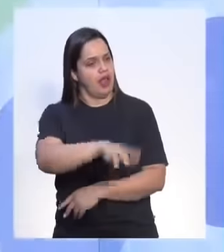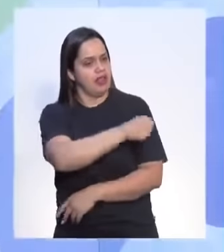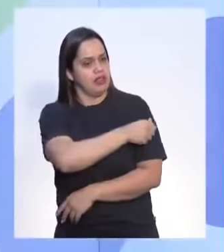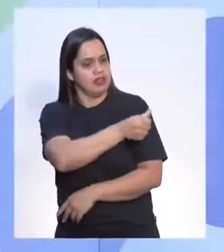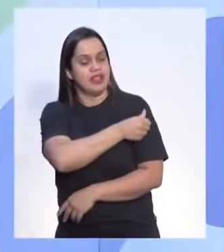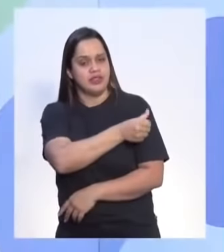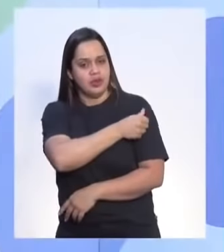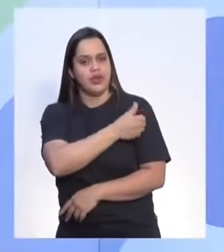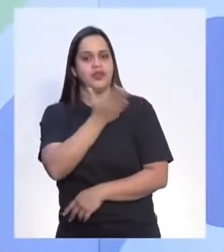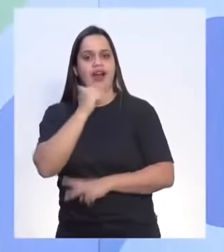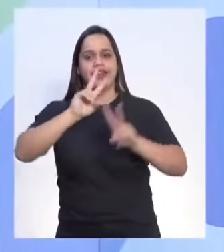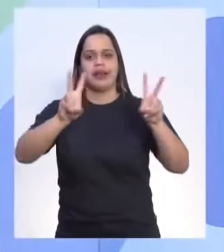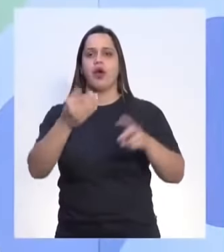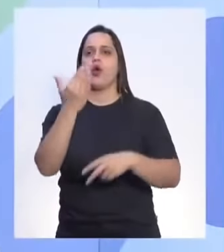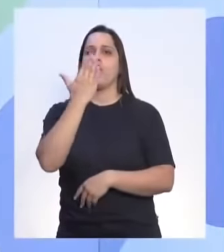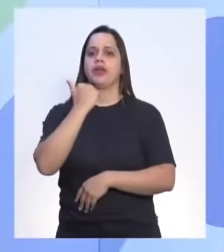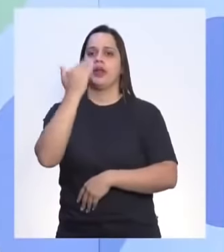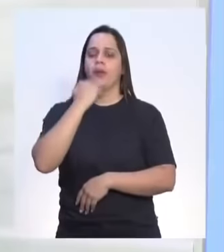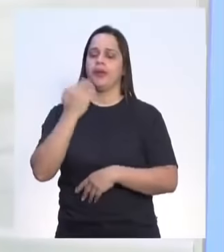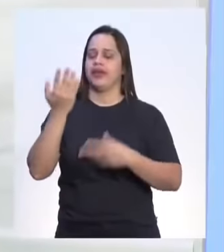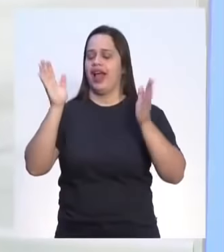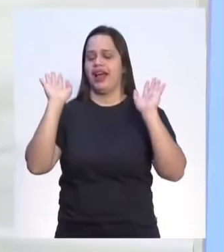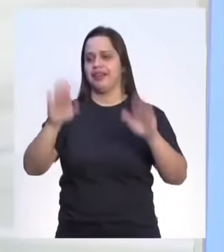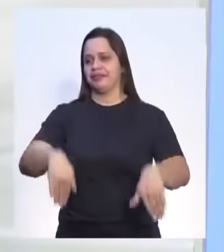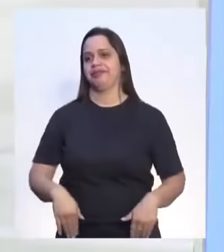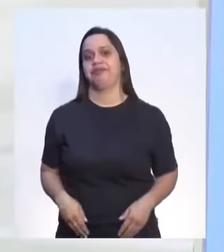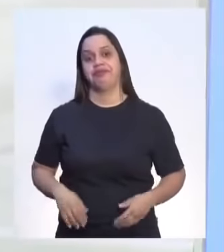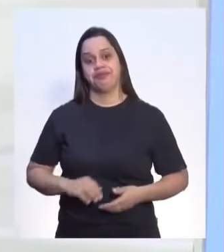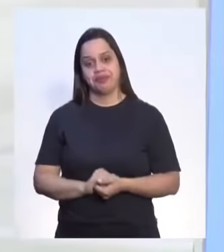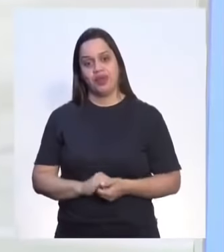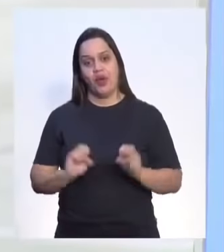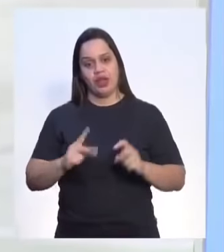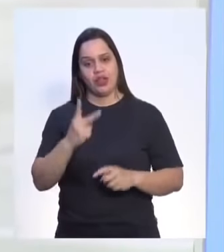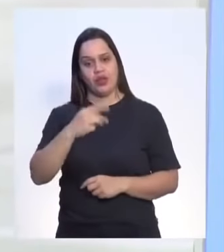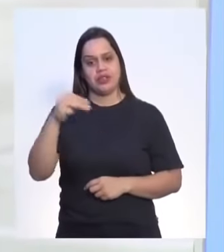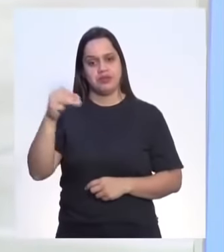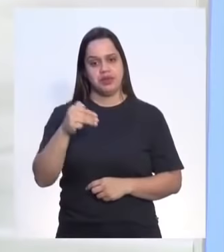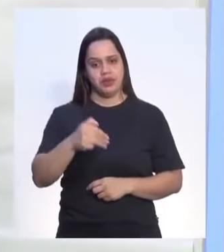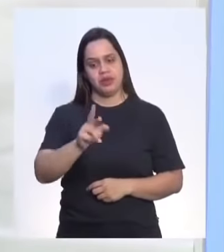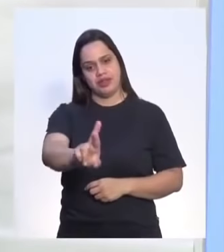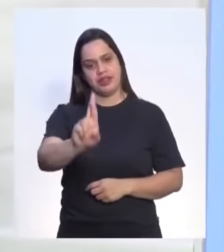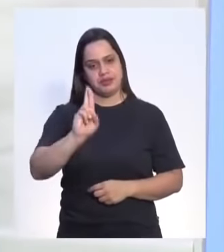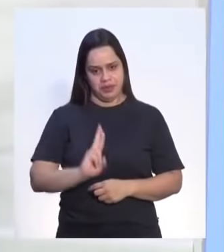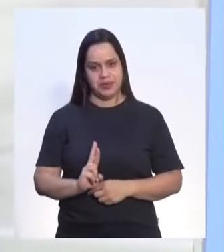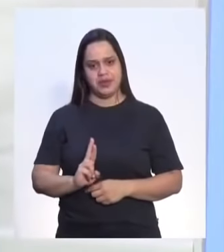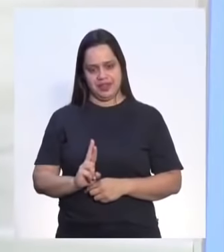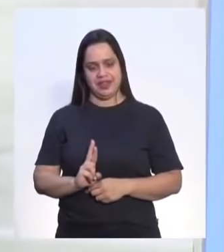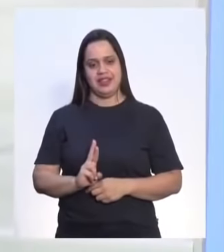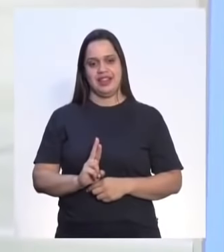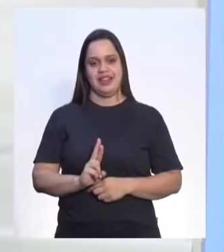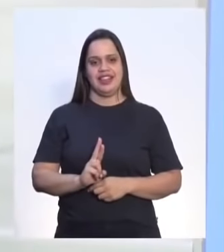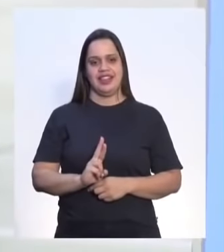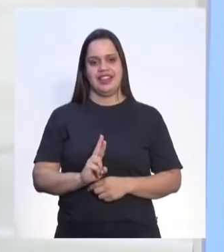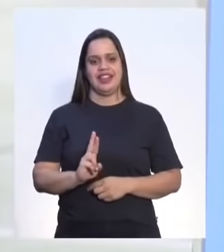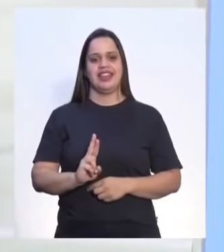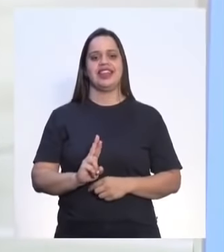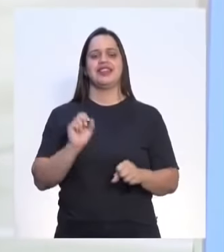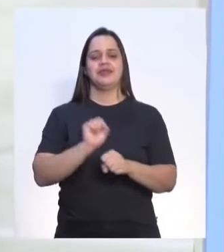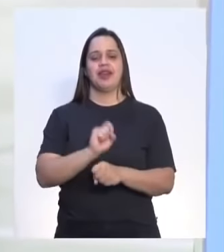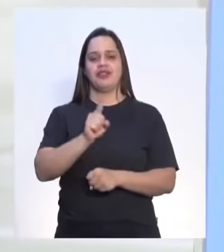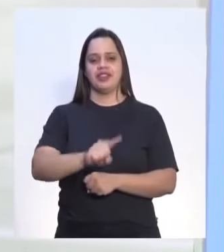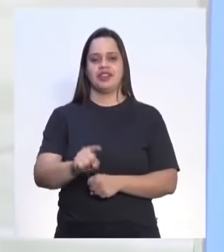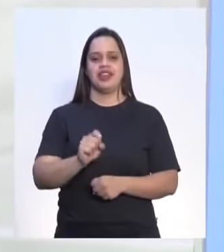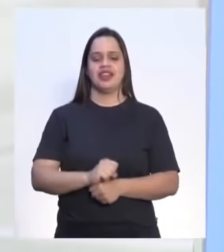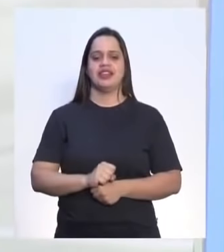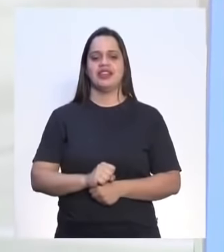comida no sexto ano aqui. É verdade. Tudo bem? Então, ó, mais dois minutinhos para o pessoal mandar as respostas e a gente aguarda,